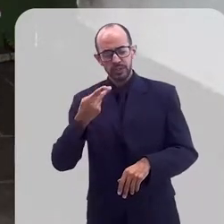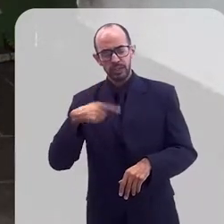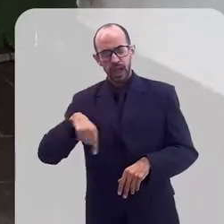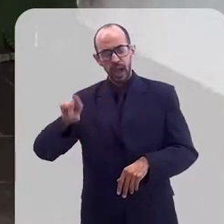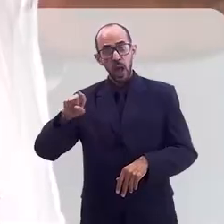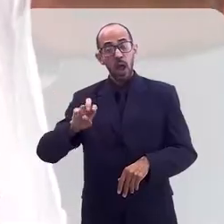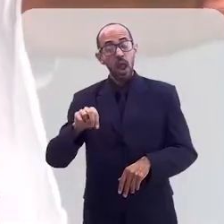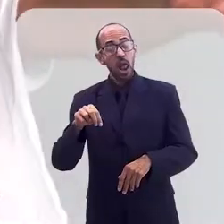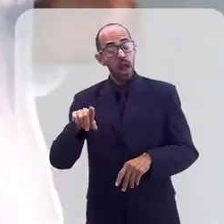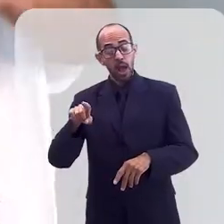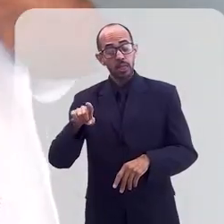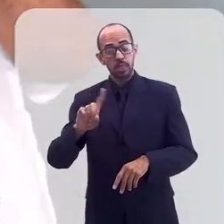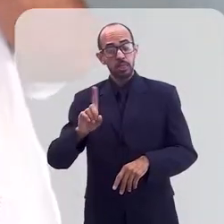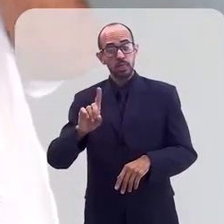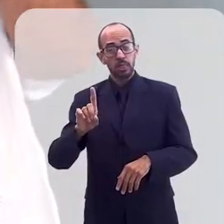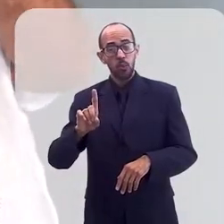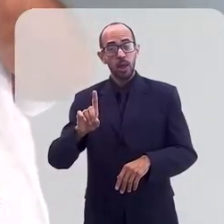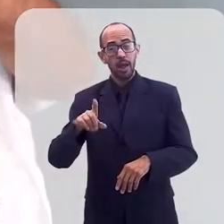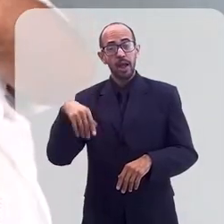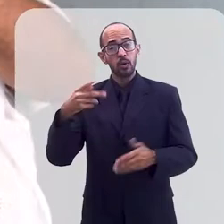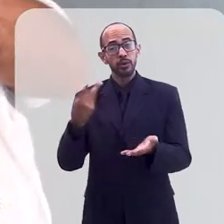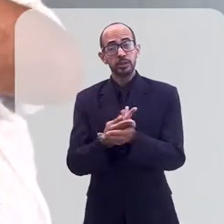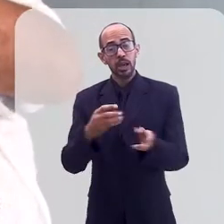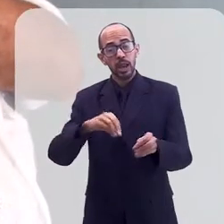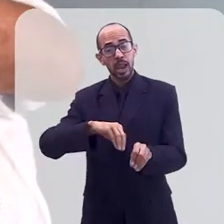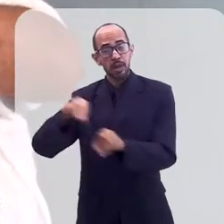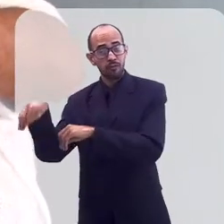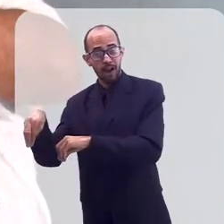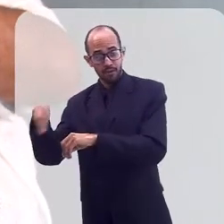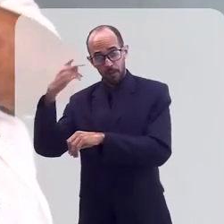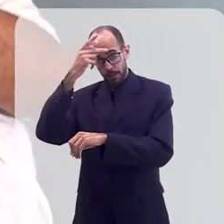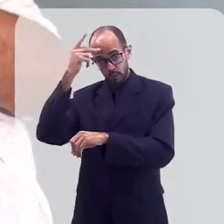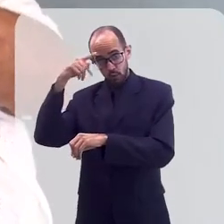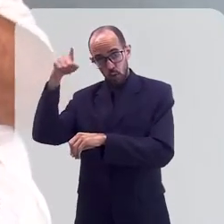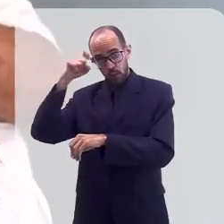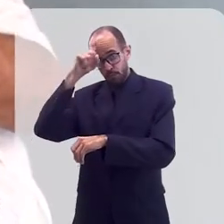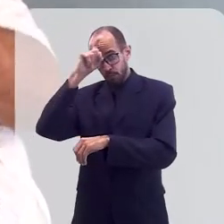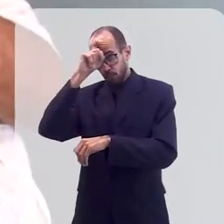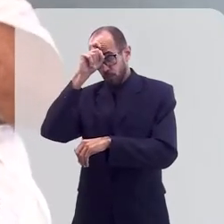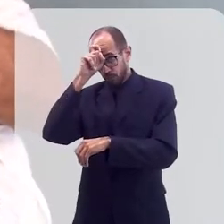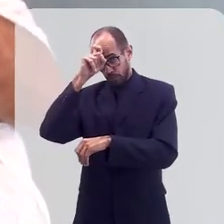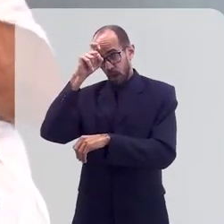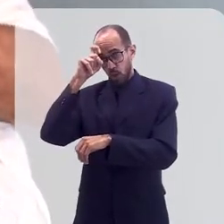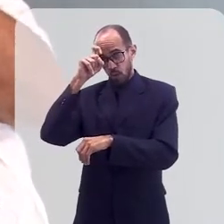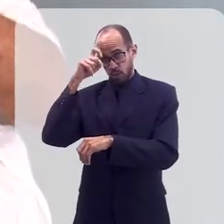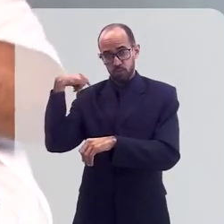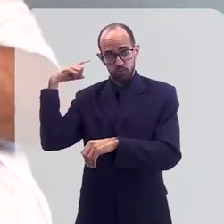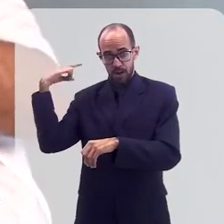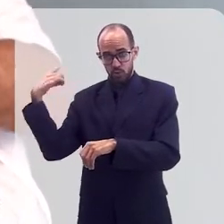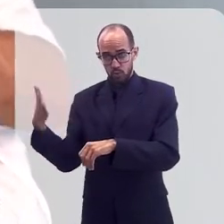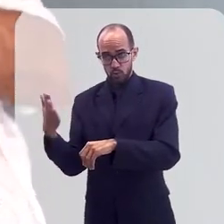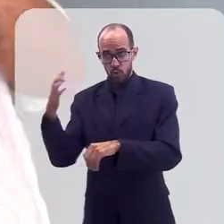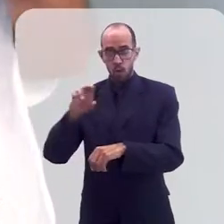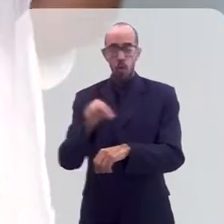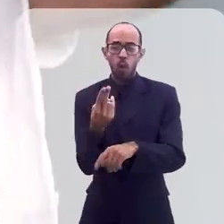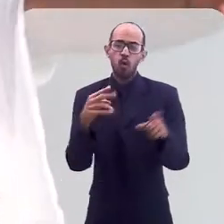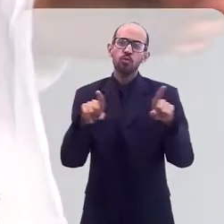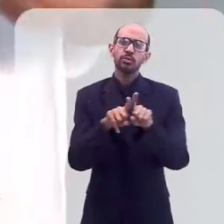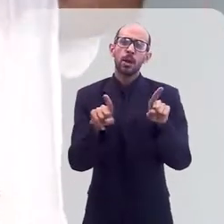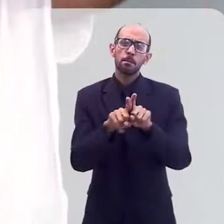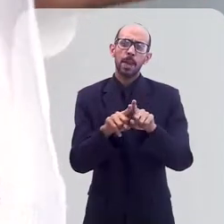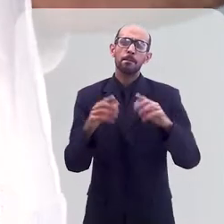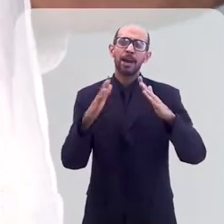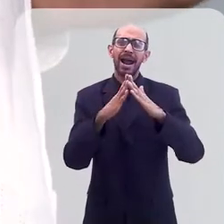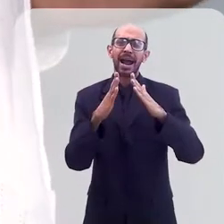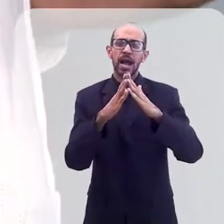para o manicômio. Um pouco mais esclarecido levava para o espiritismo ortodoxo, seria o